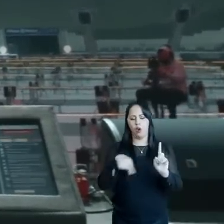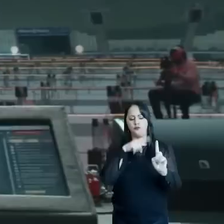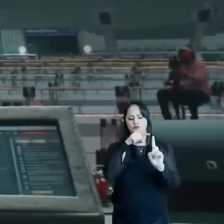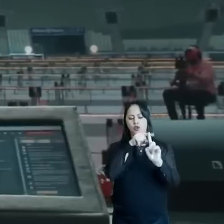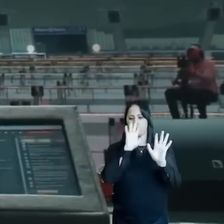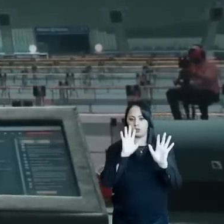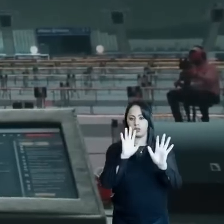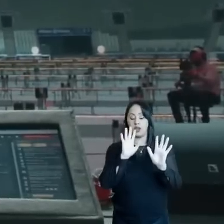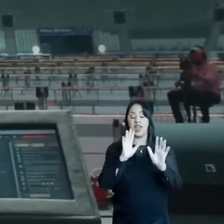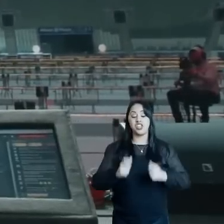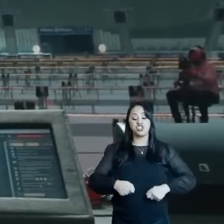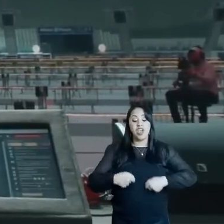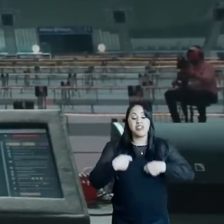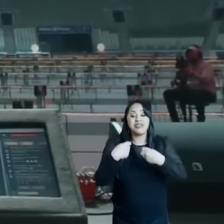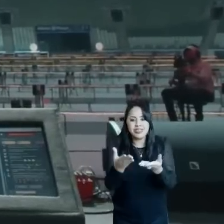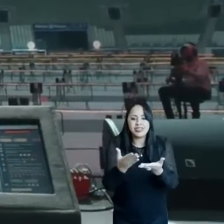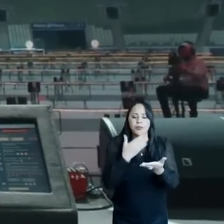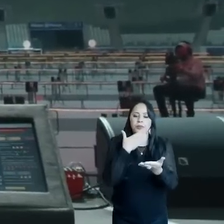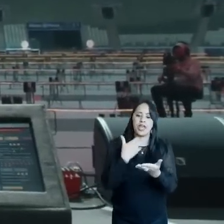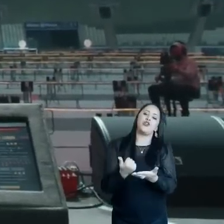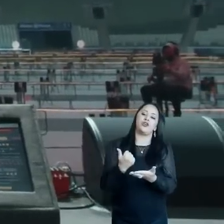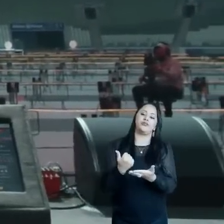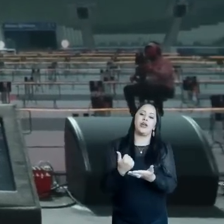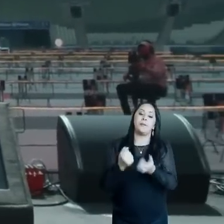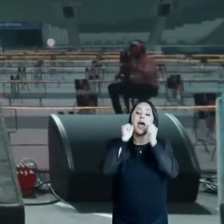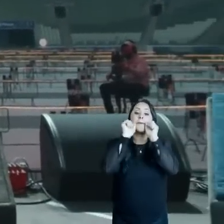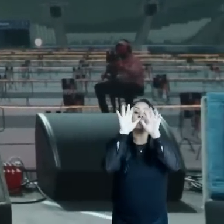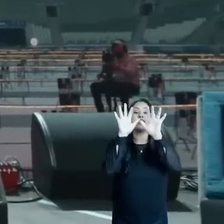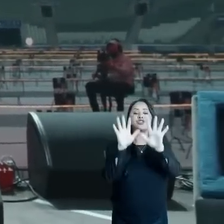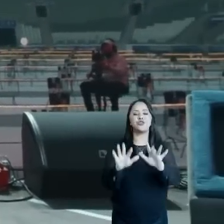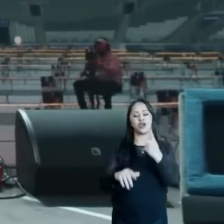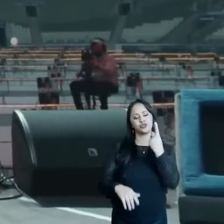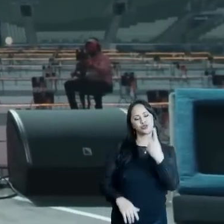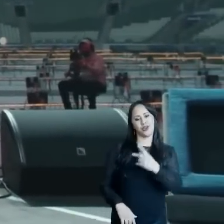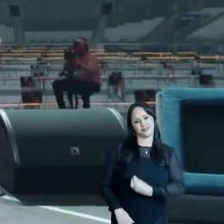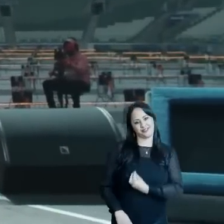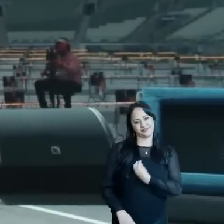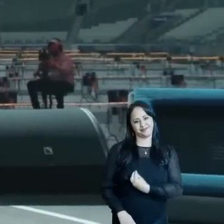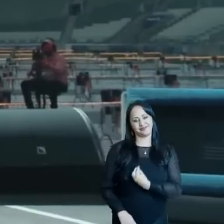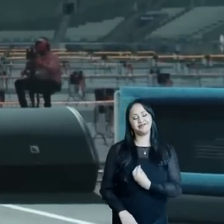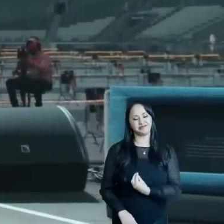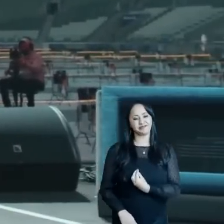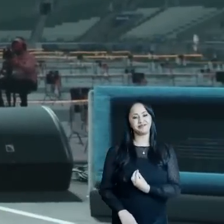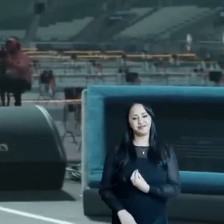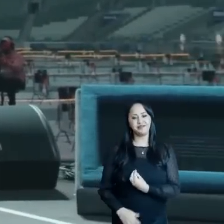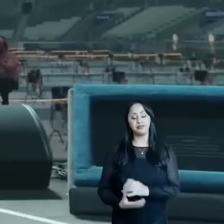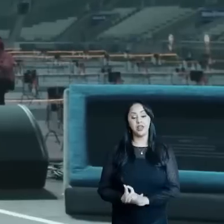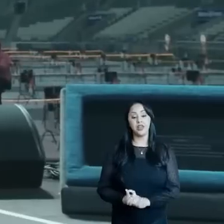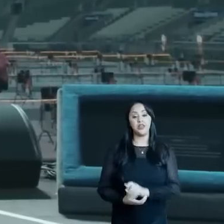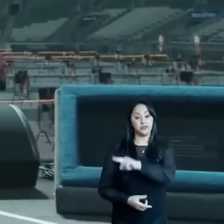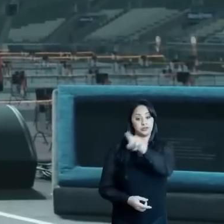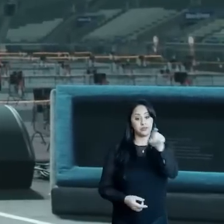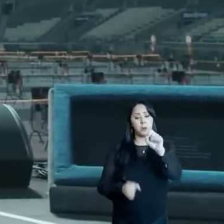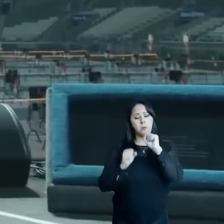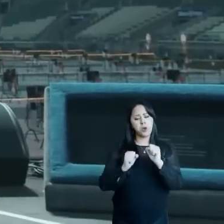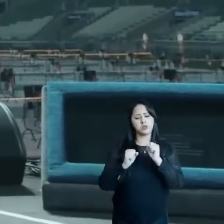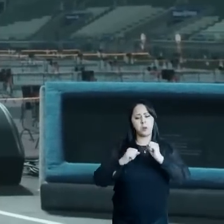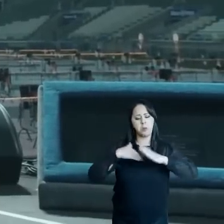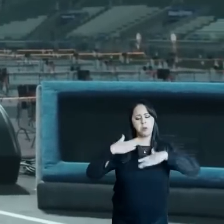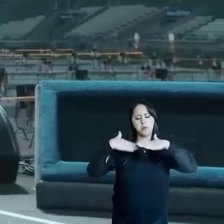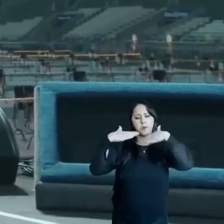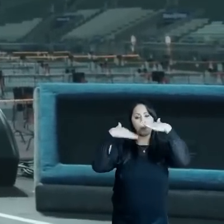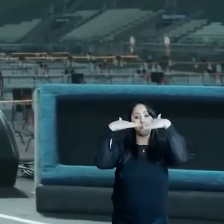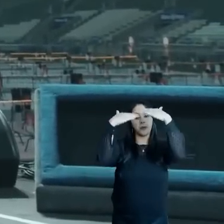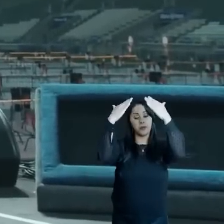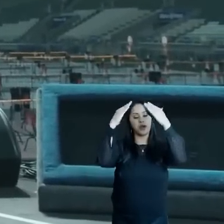para entregar o melhor que nós podemos, para semear na vida de vocês, para plantar na vida de vocês, para que vocês possam crescer